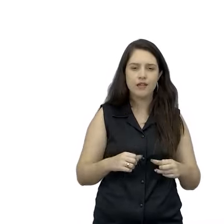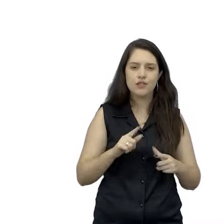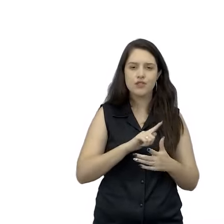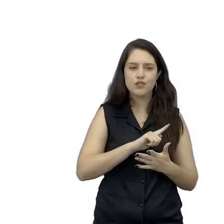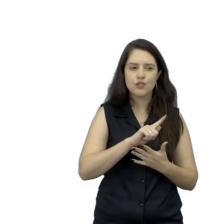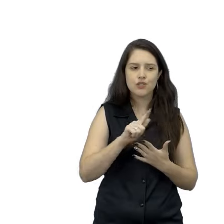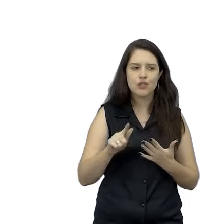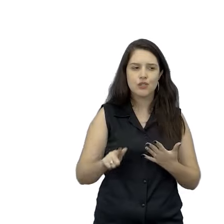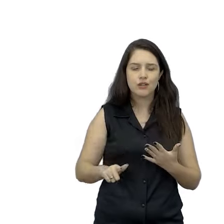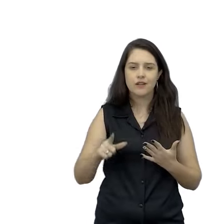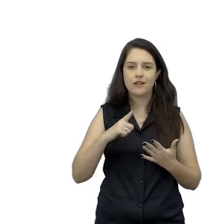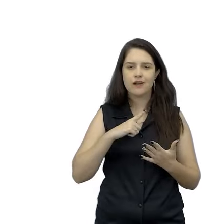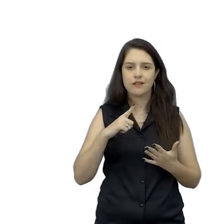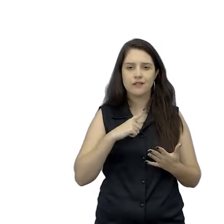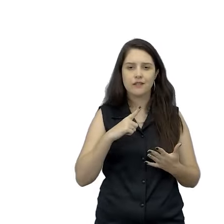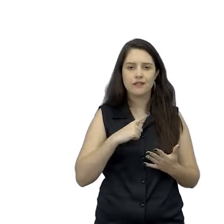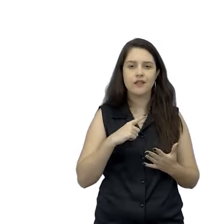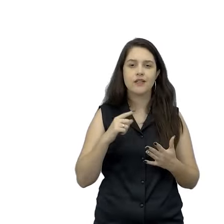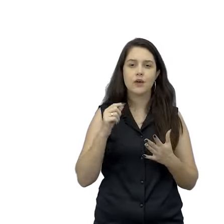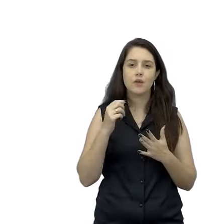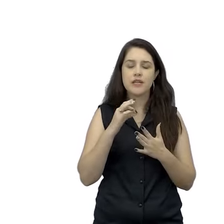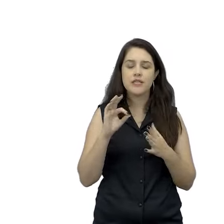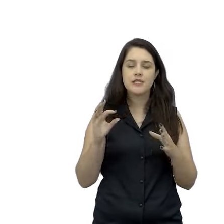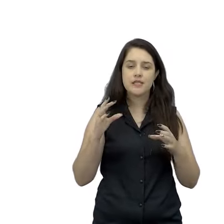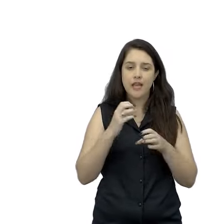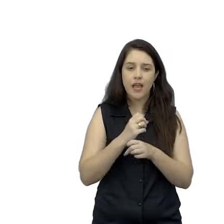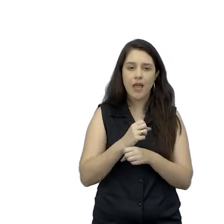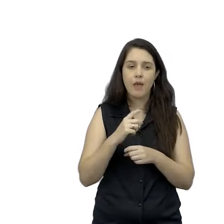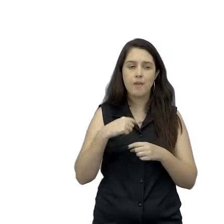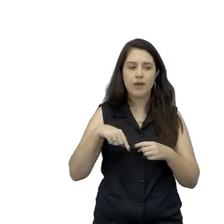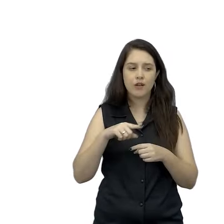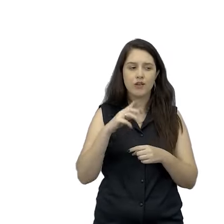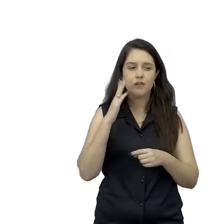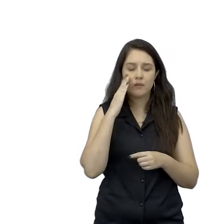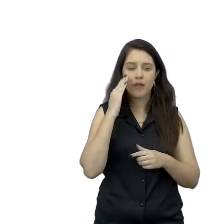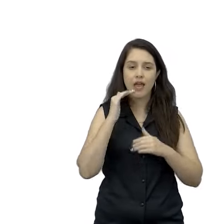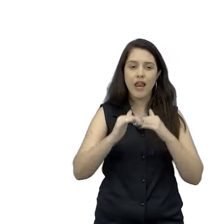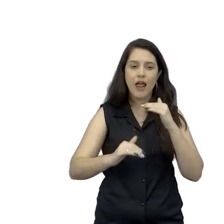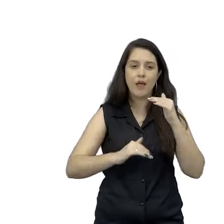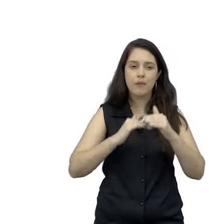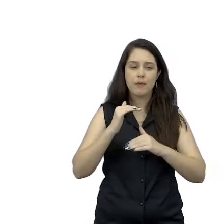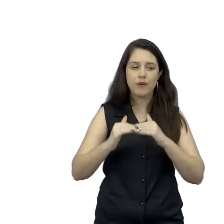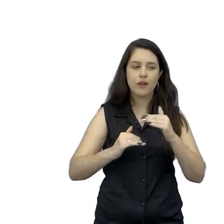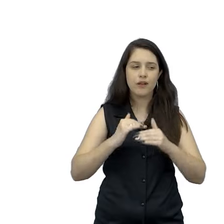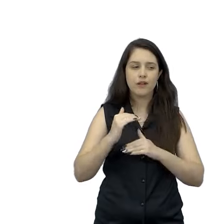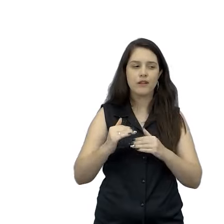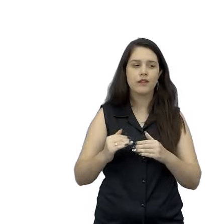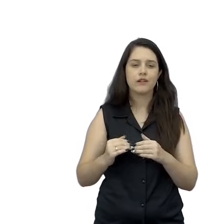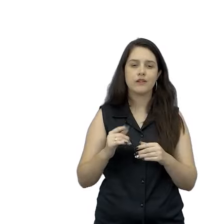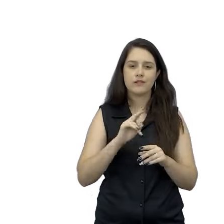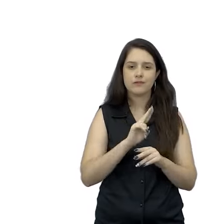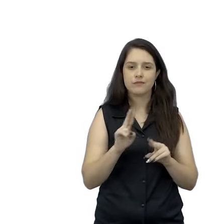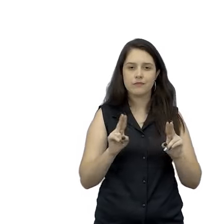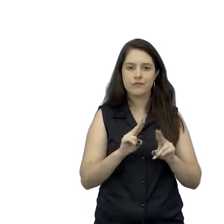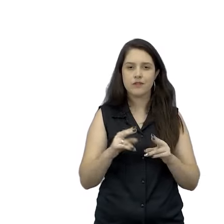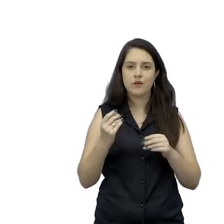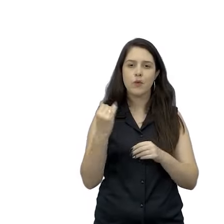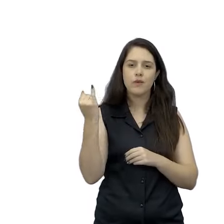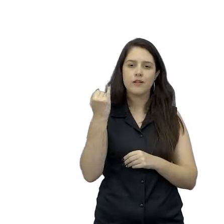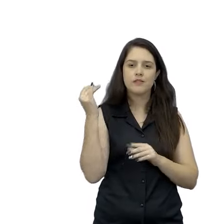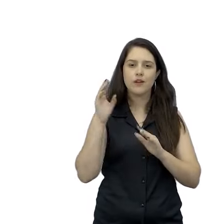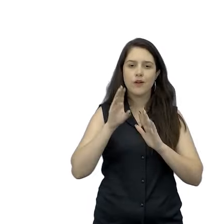eles começam a fazer o quê? Os seus esquemas mentais, né? Eles elaboram, eles começam a elaborar hipótese, né? Sobre aquele